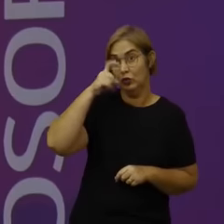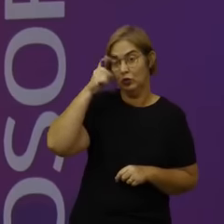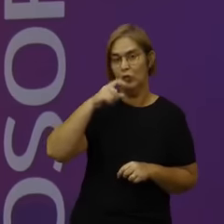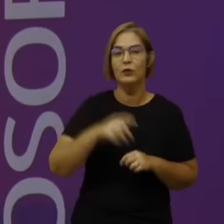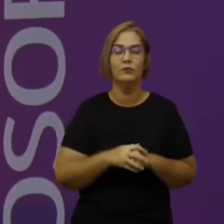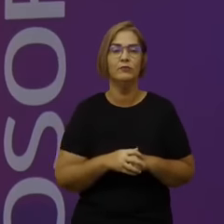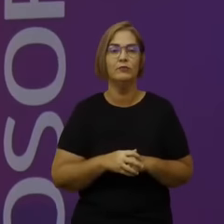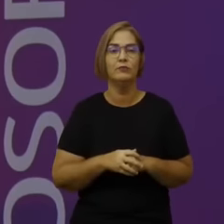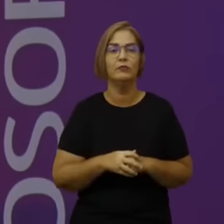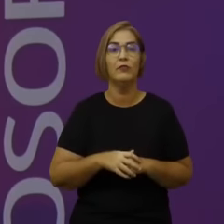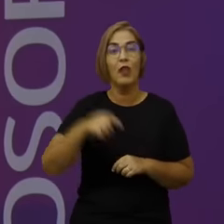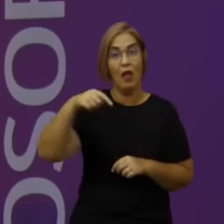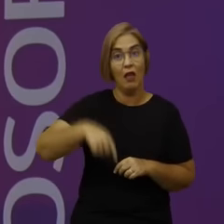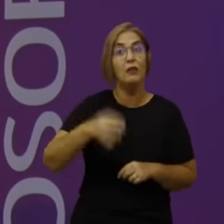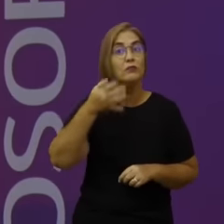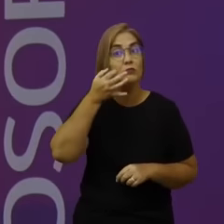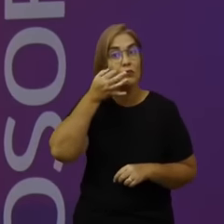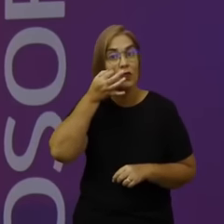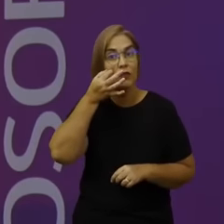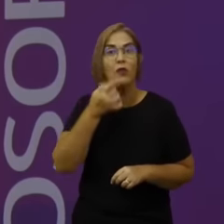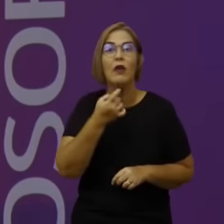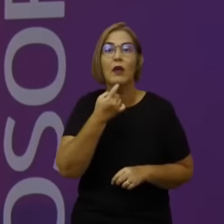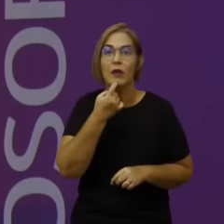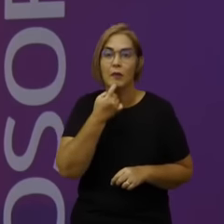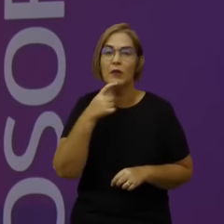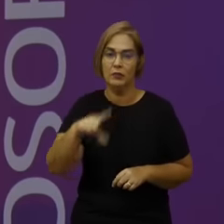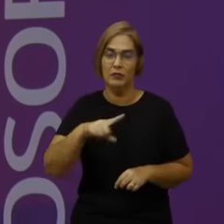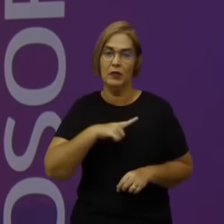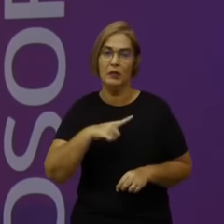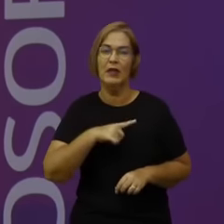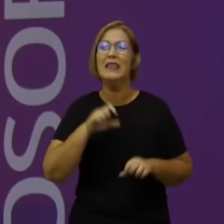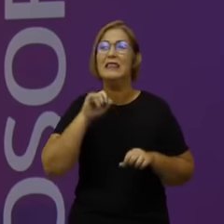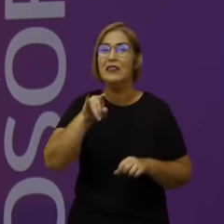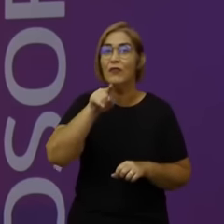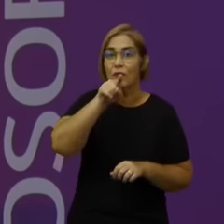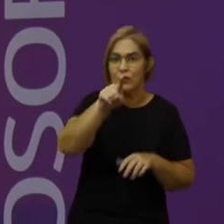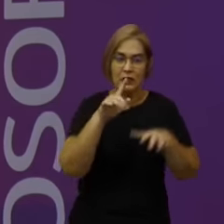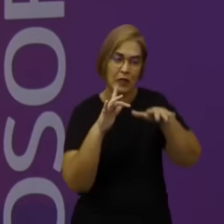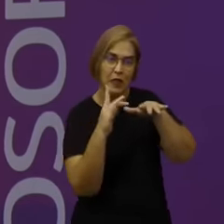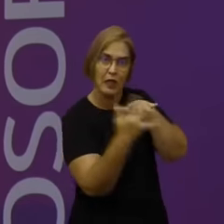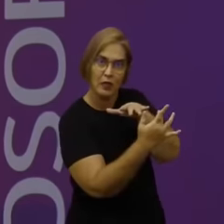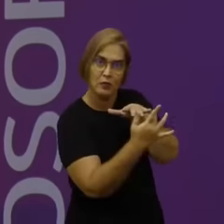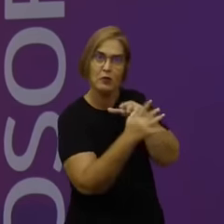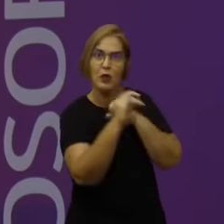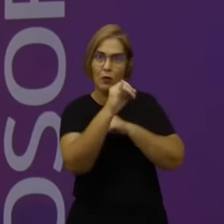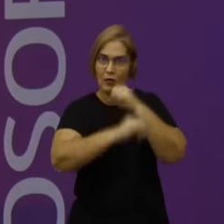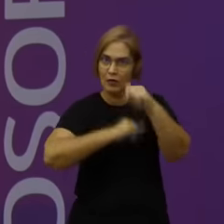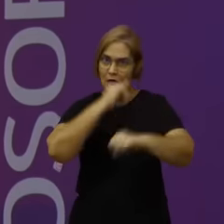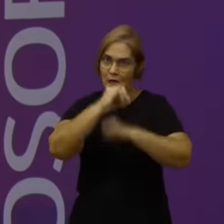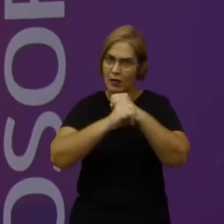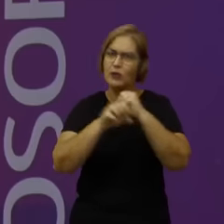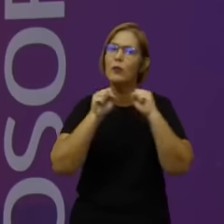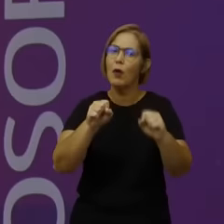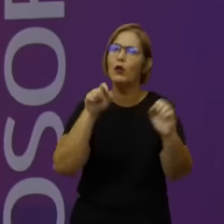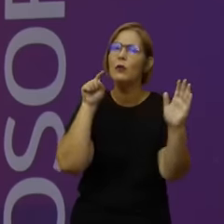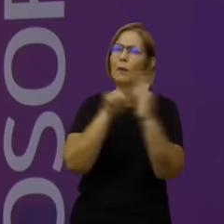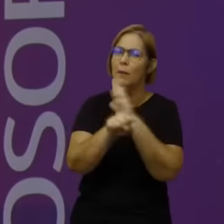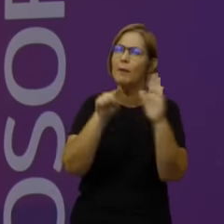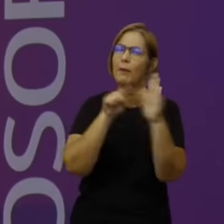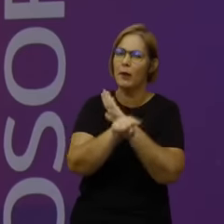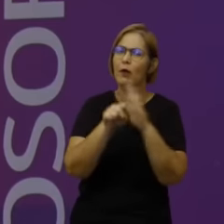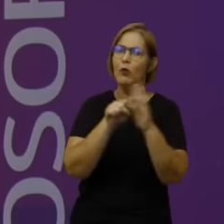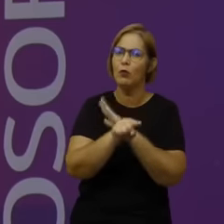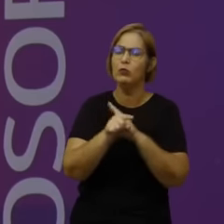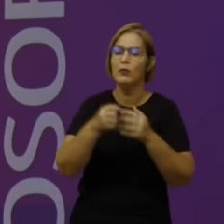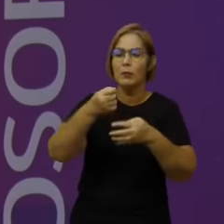fazendo essa transmissão, então quem tiver na internet que tiver pergunta já pode escrever ali, a gente tá anotando. E aqui em Campinas tem os papeizinhos nas